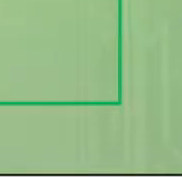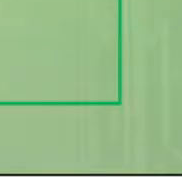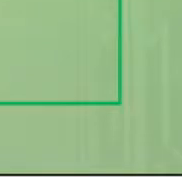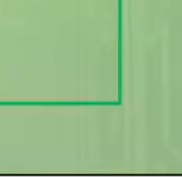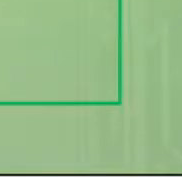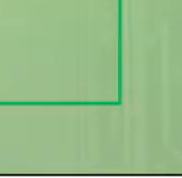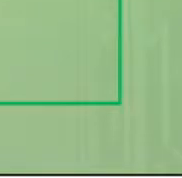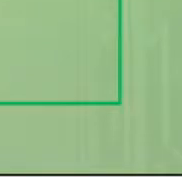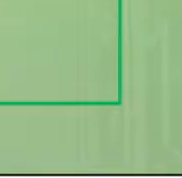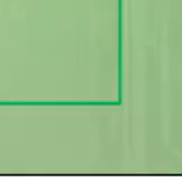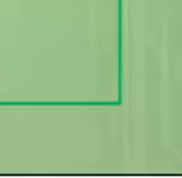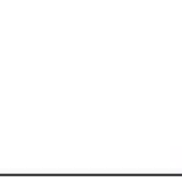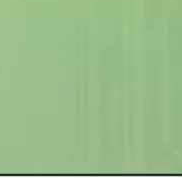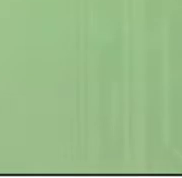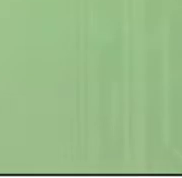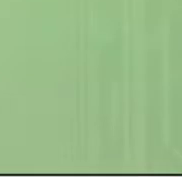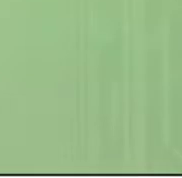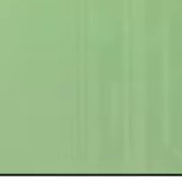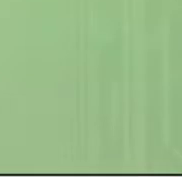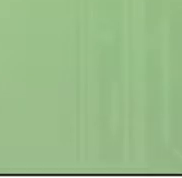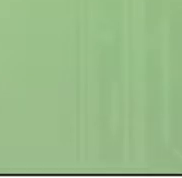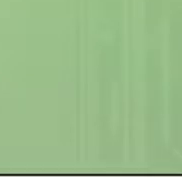e vamos ver no final da aula um caso prático.